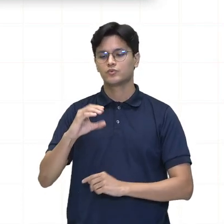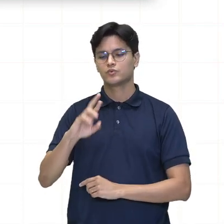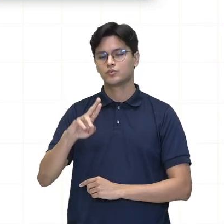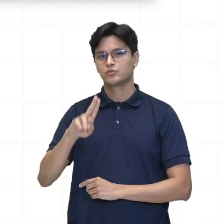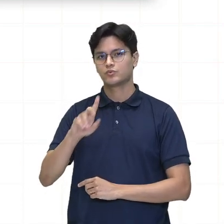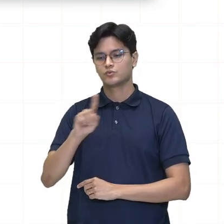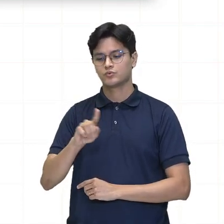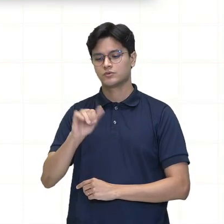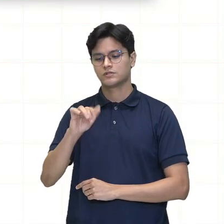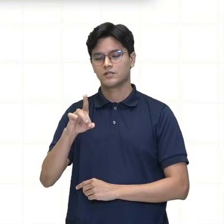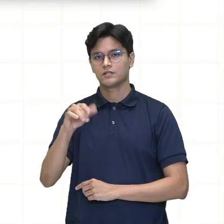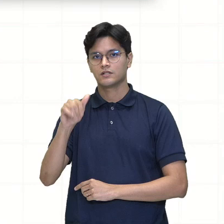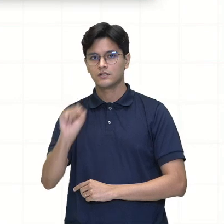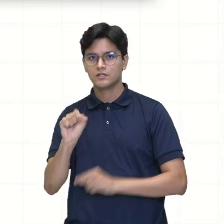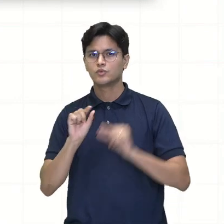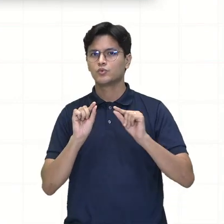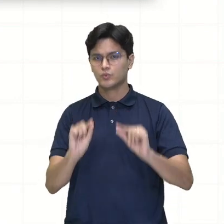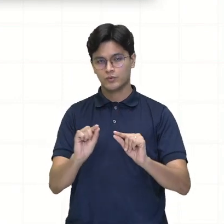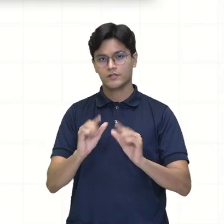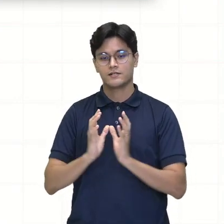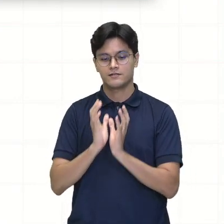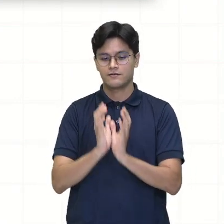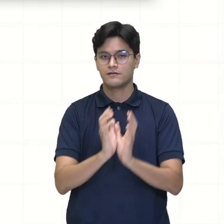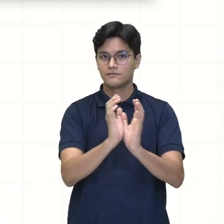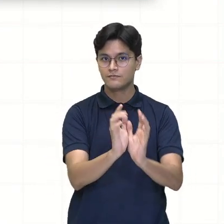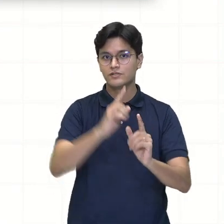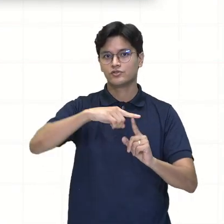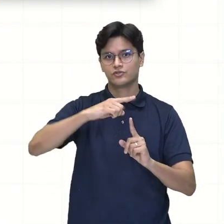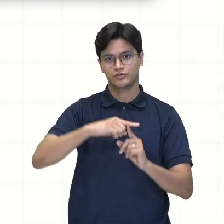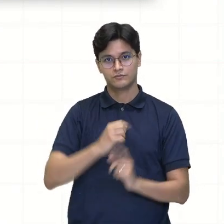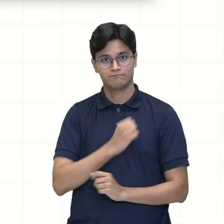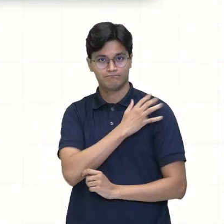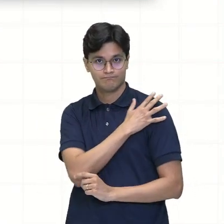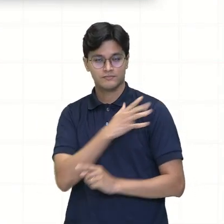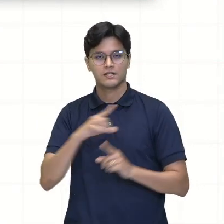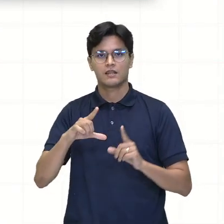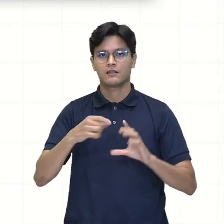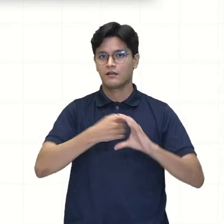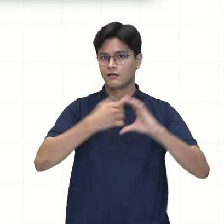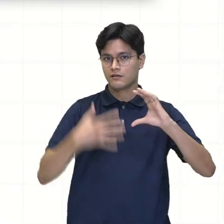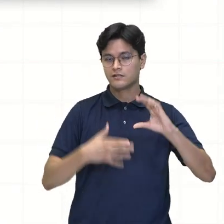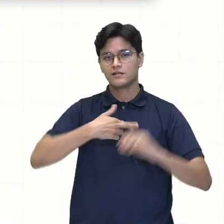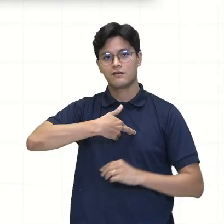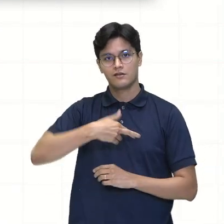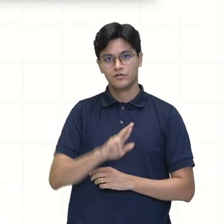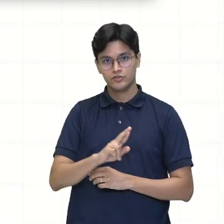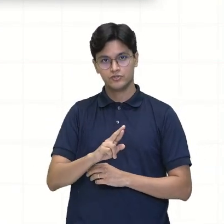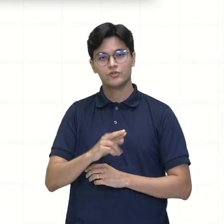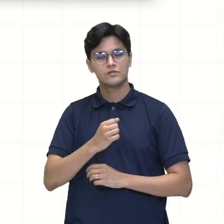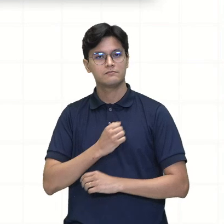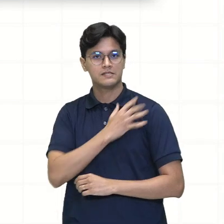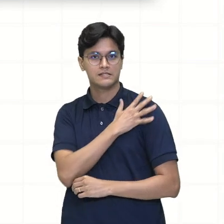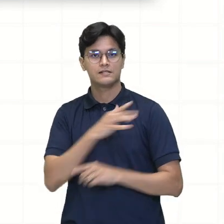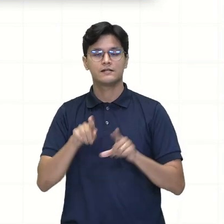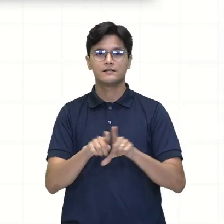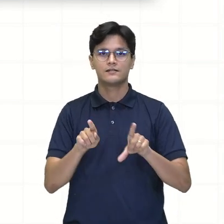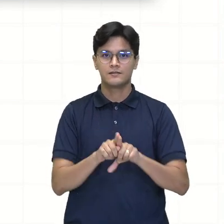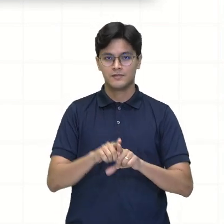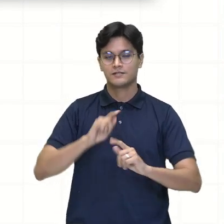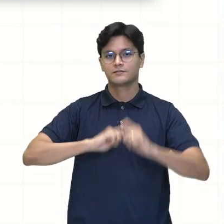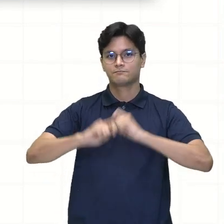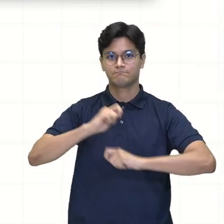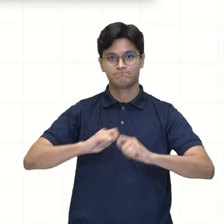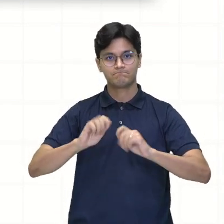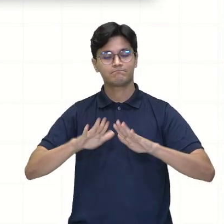Elas eram expedições militares de caráter religioso, militar e econômico. Então, à medida que